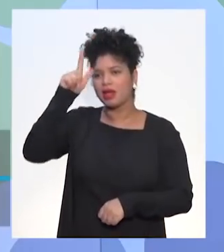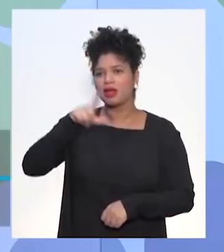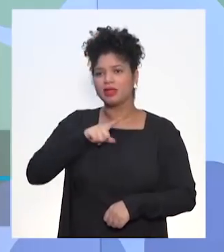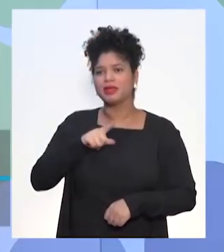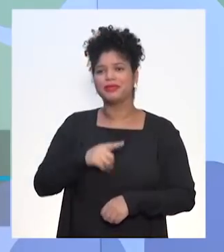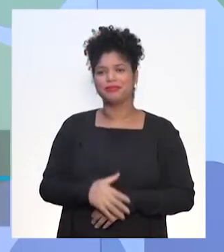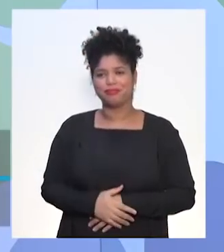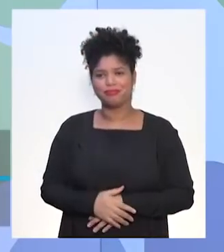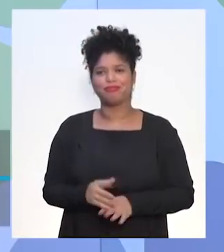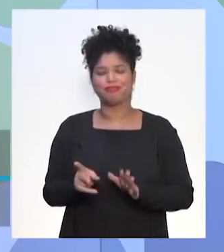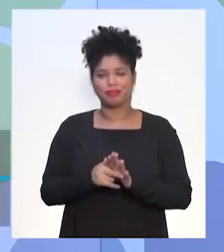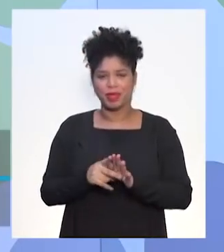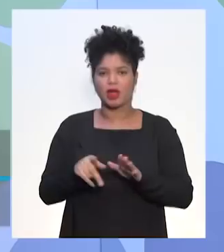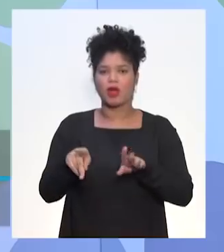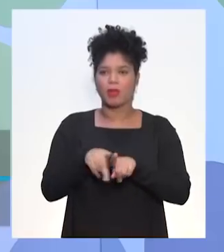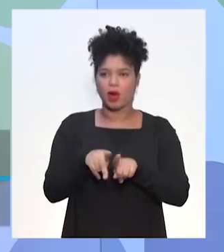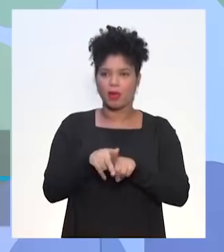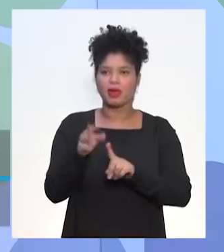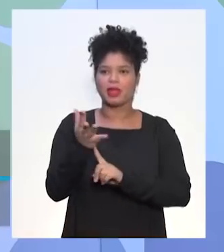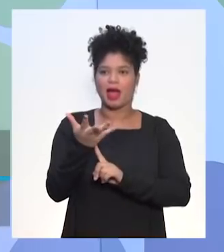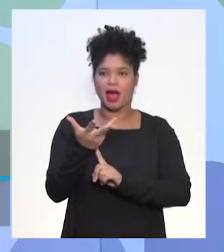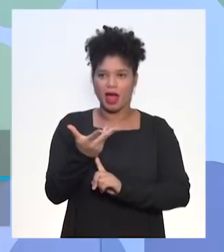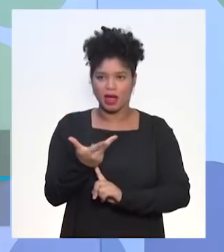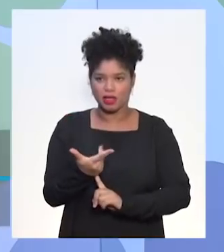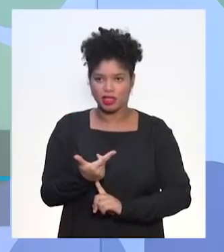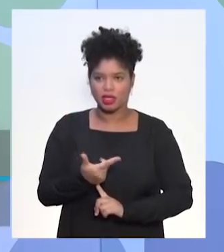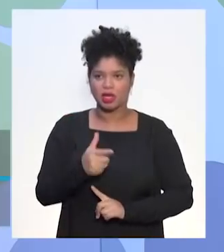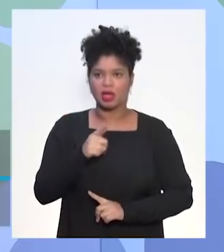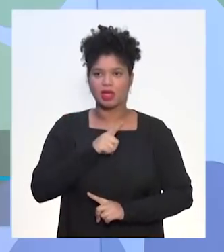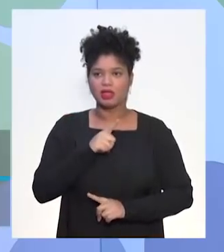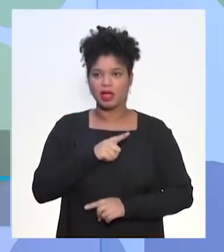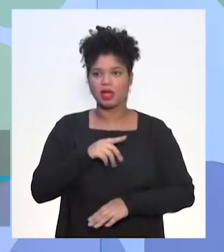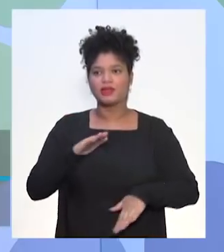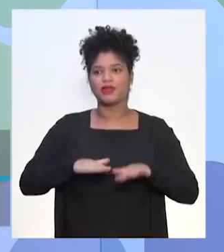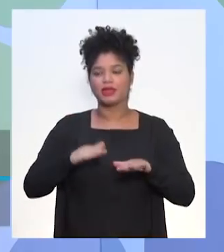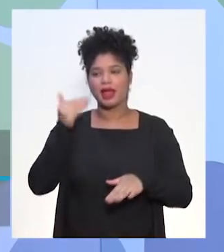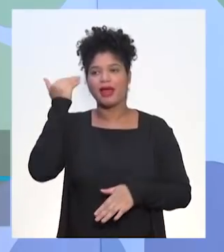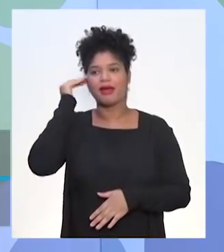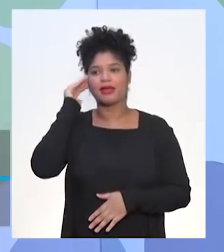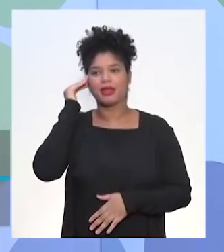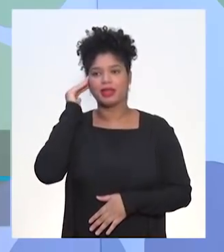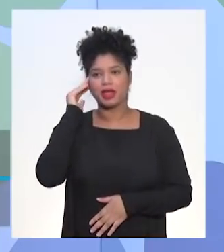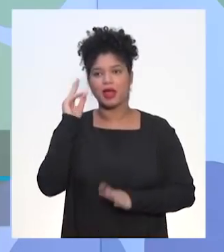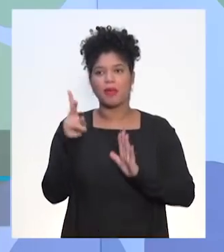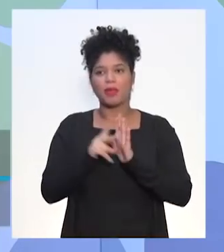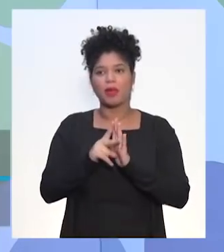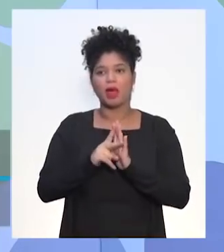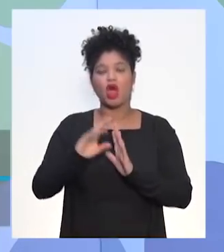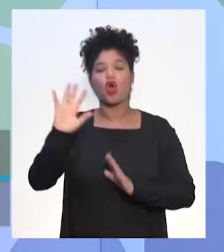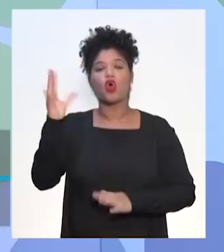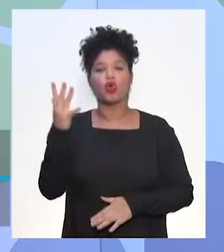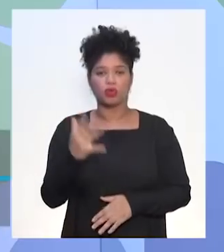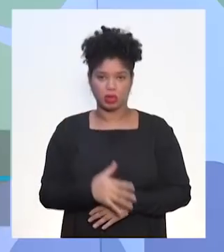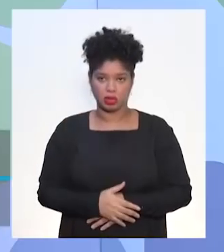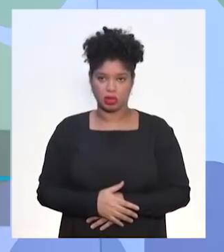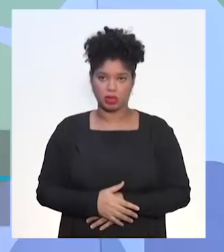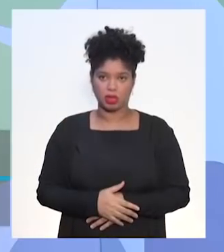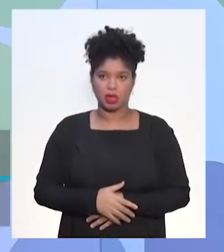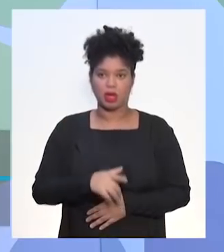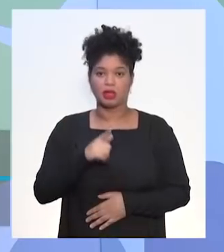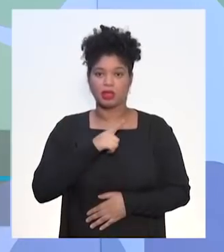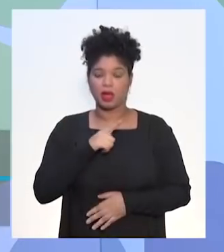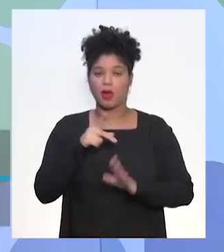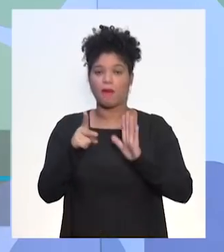tem que entender que a arte ela é produto da sua época, né? Então a gente pode muitas vezes entender uma época pela arte que ela produz. Ela é uma maneira também